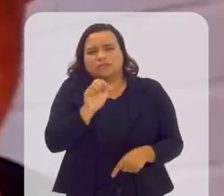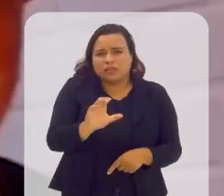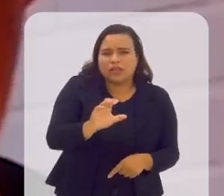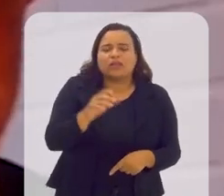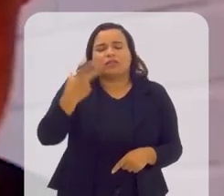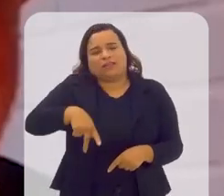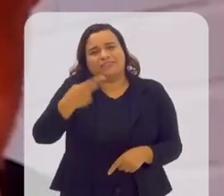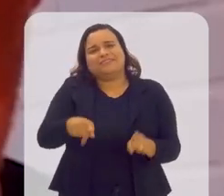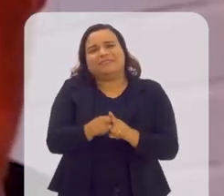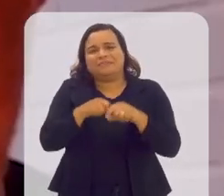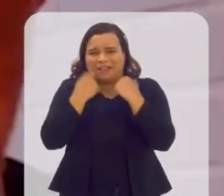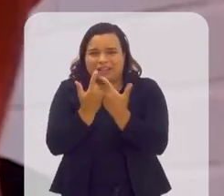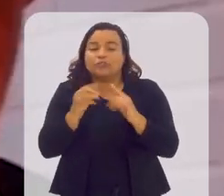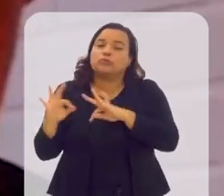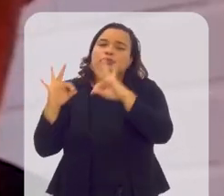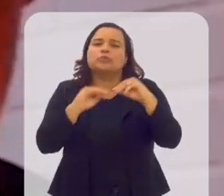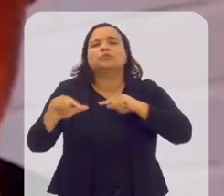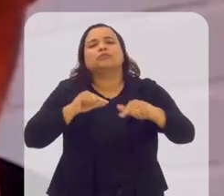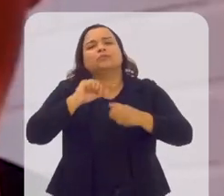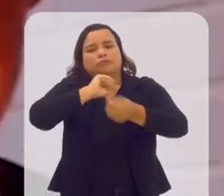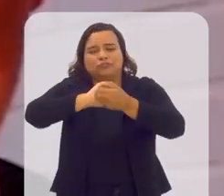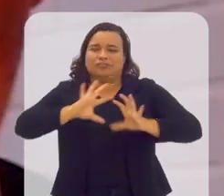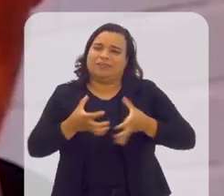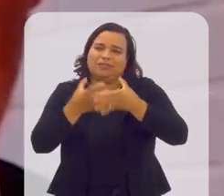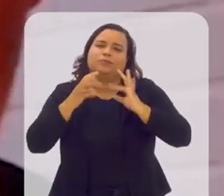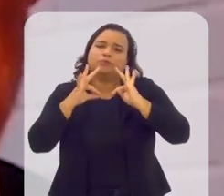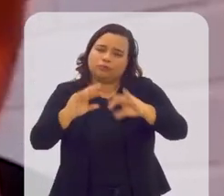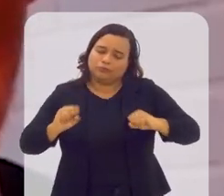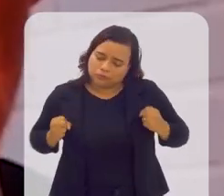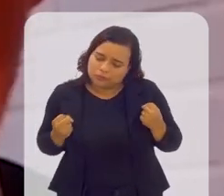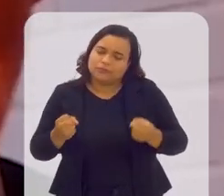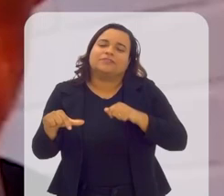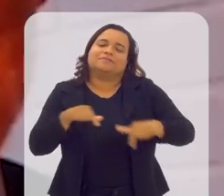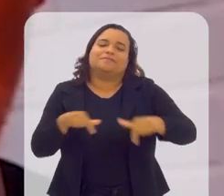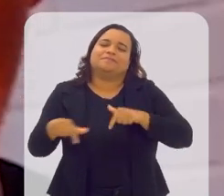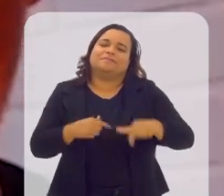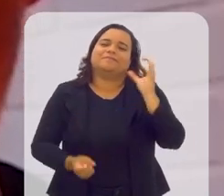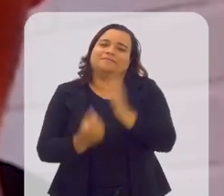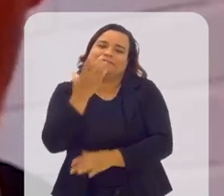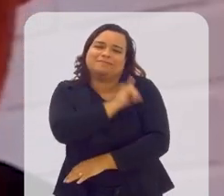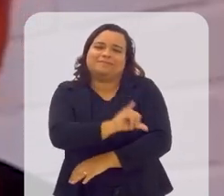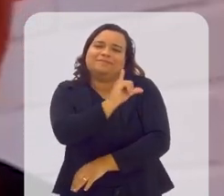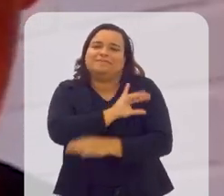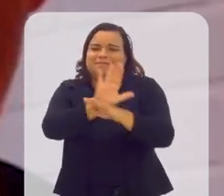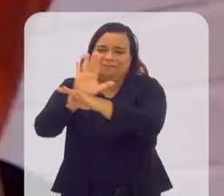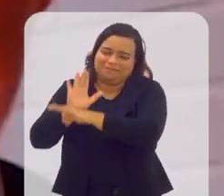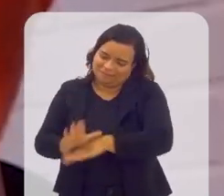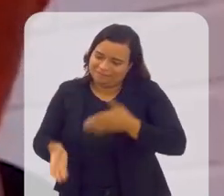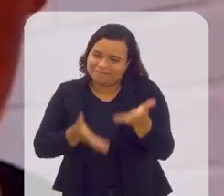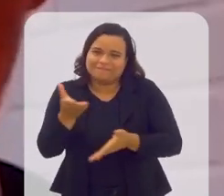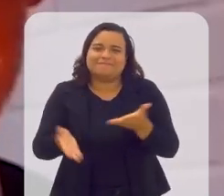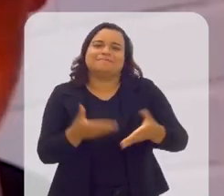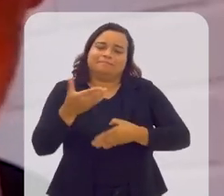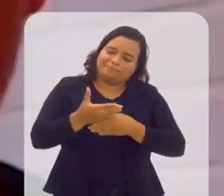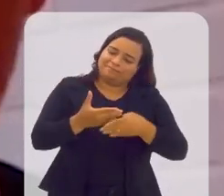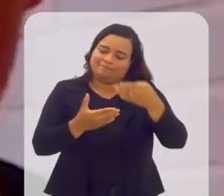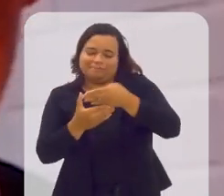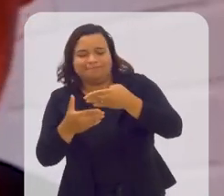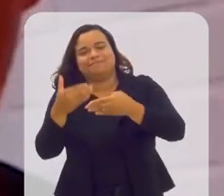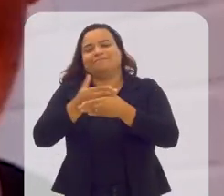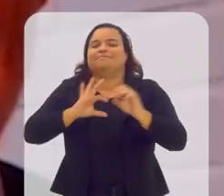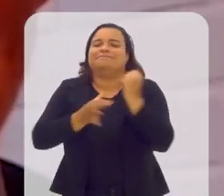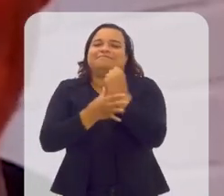nosso presidente André Siciliano, tá? E a todos que trabalham com a sua equipe, a todos que estão construindo o